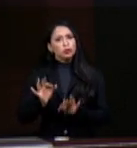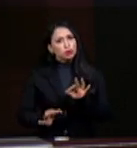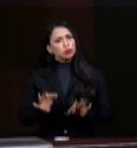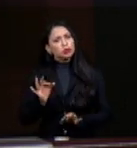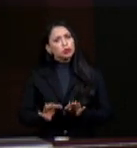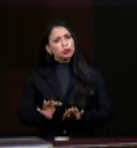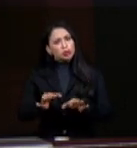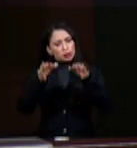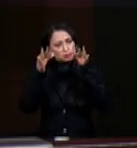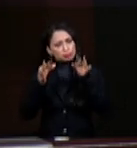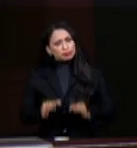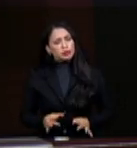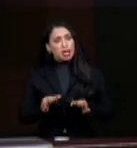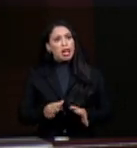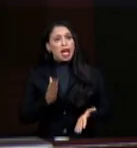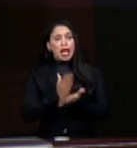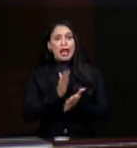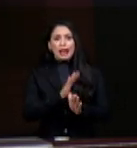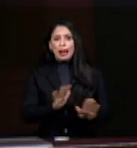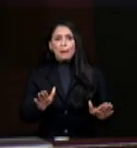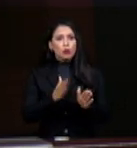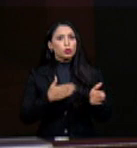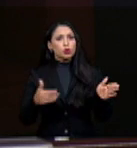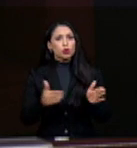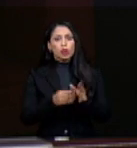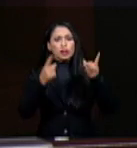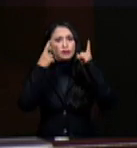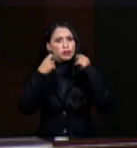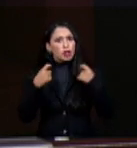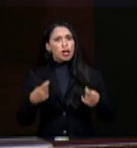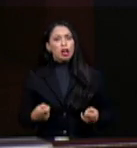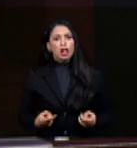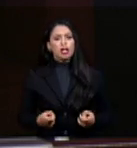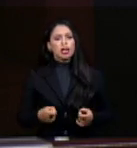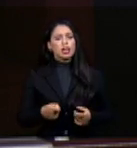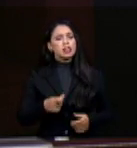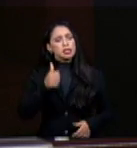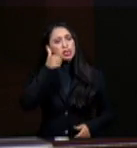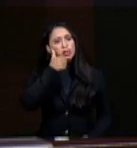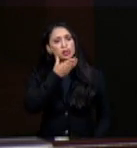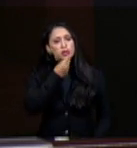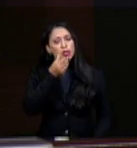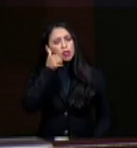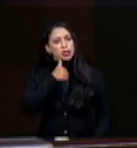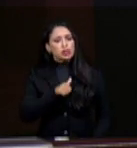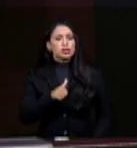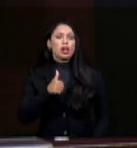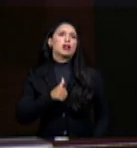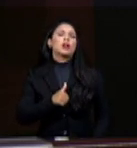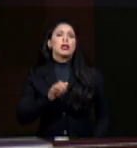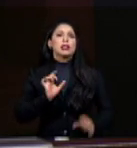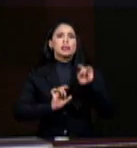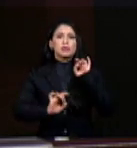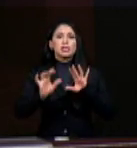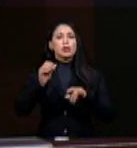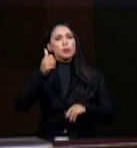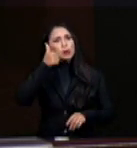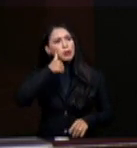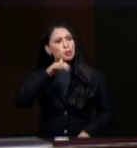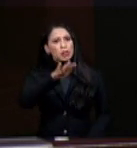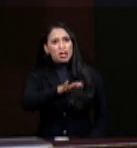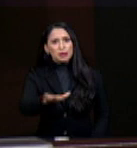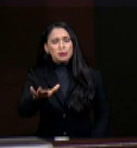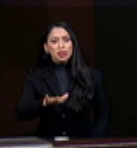Acabar com todas as formas de violência de gênero e práticas prejudiciais, especialmente para mulheres e meninas, em toda a sua